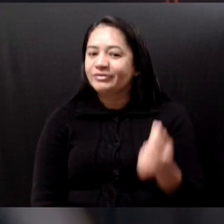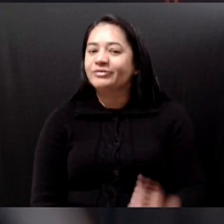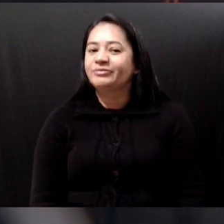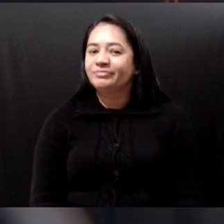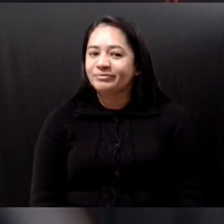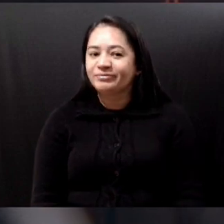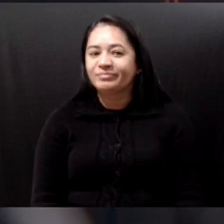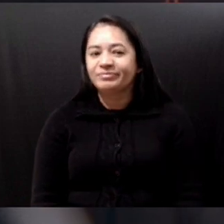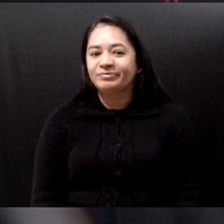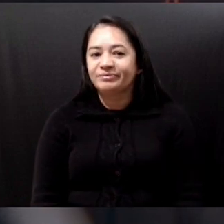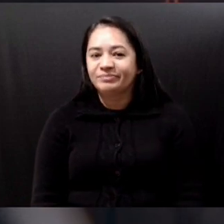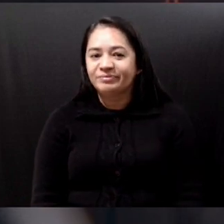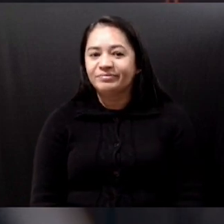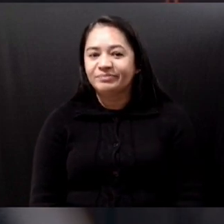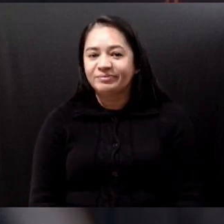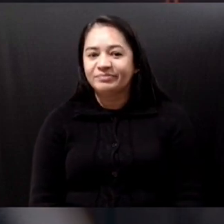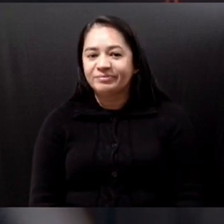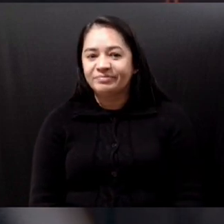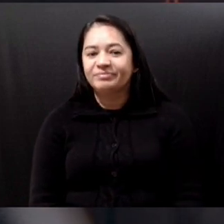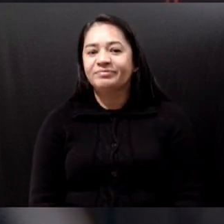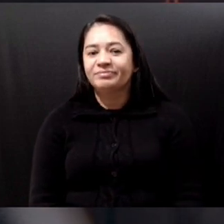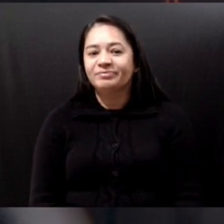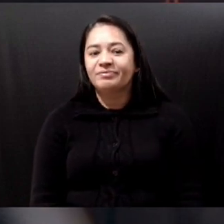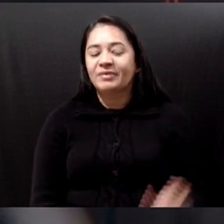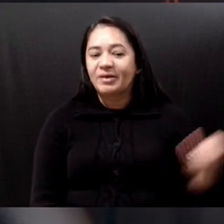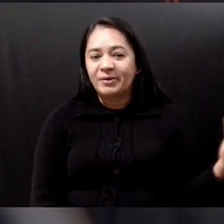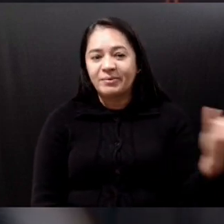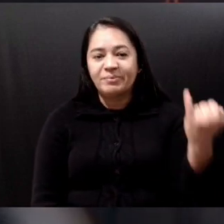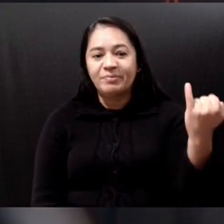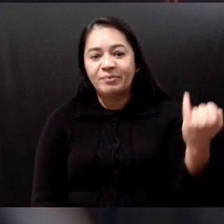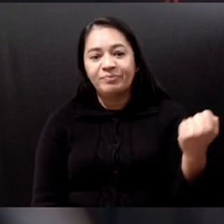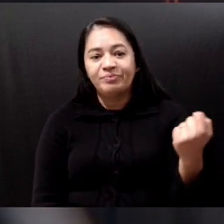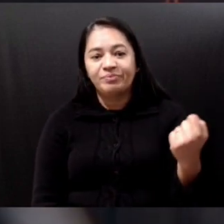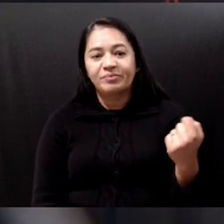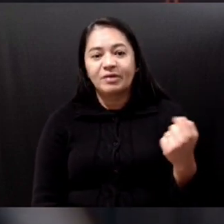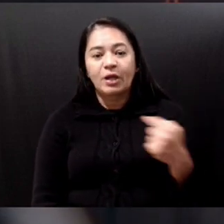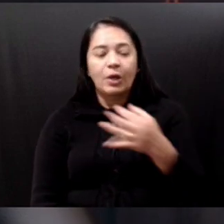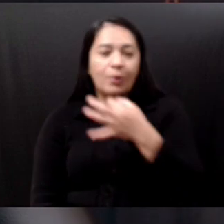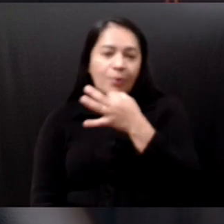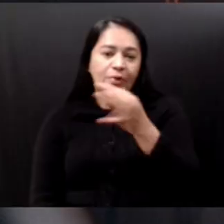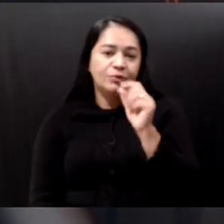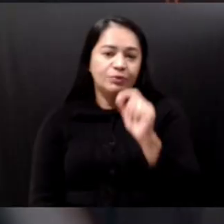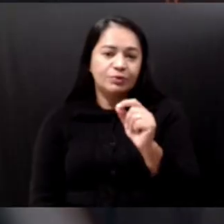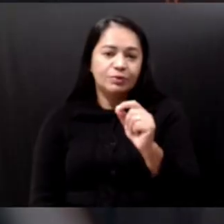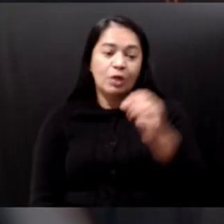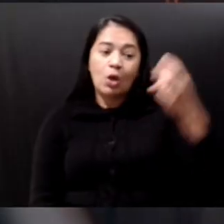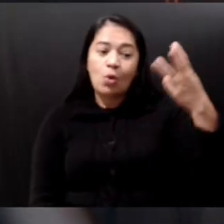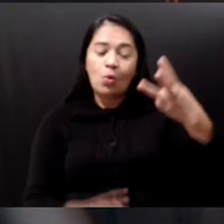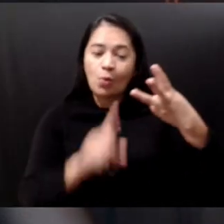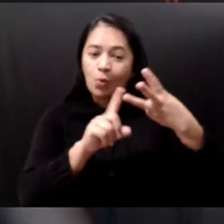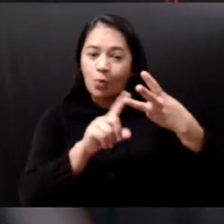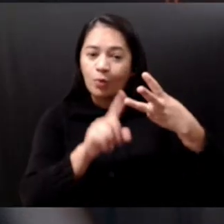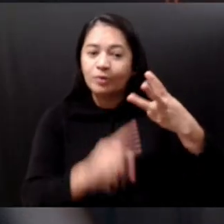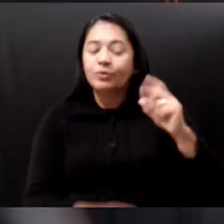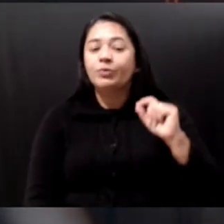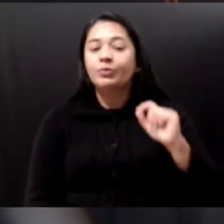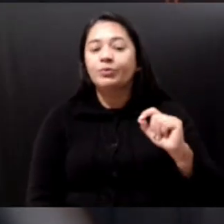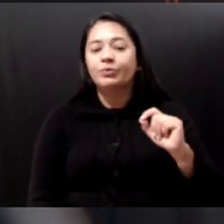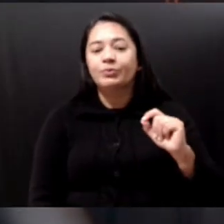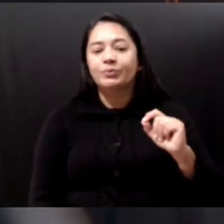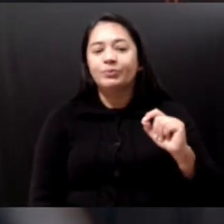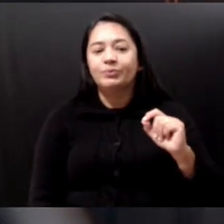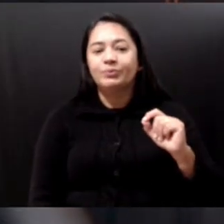menos é fundamental, assim. E eu acho que o terceiro ponto muito valioso é, com